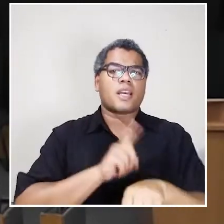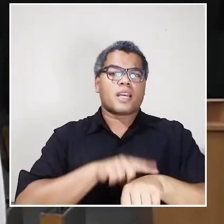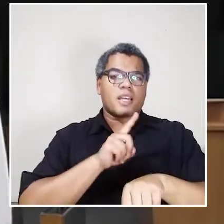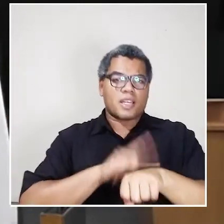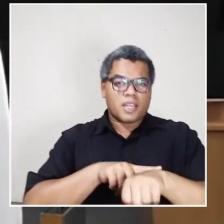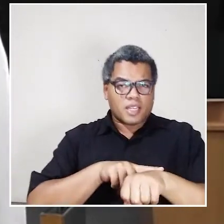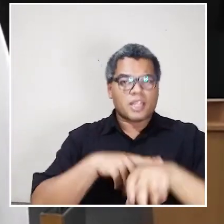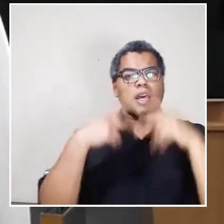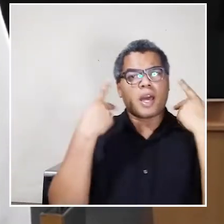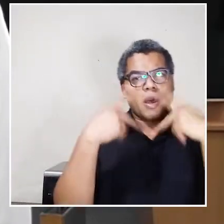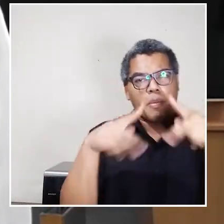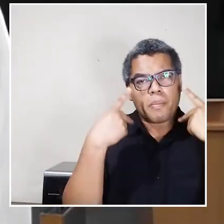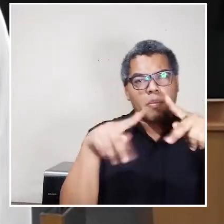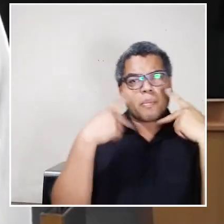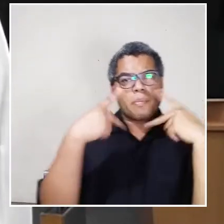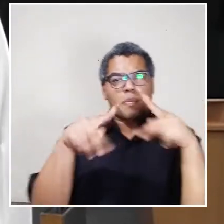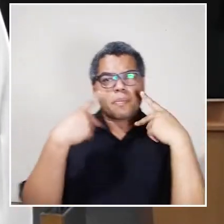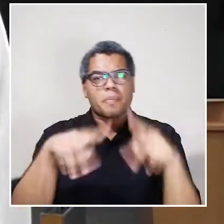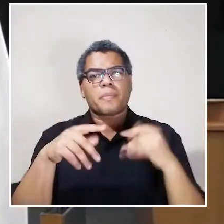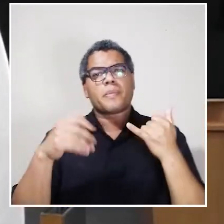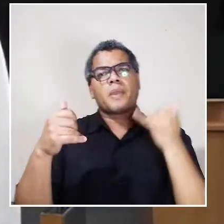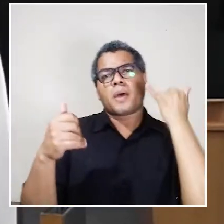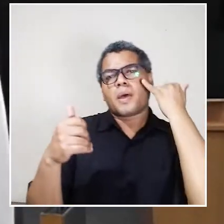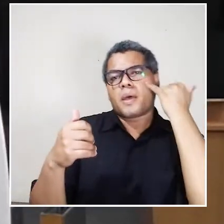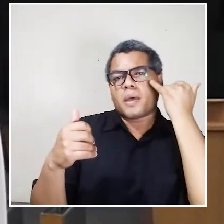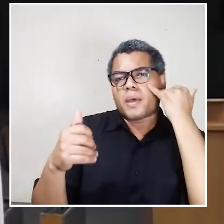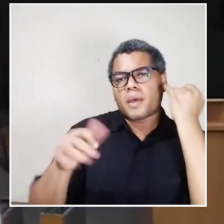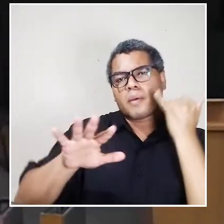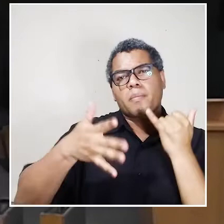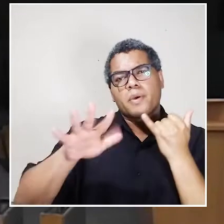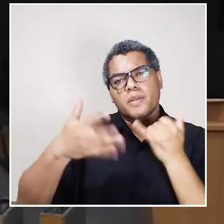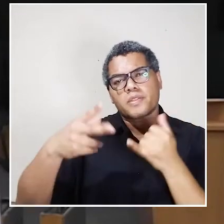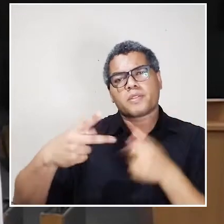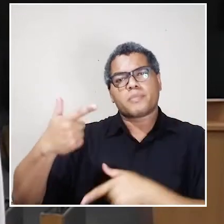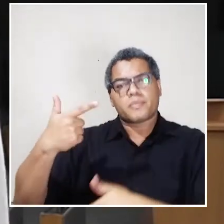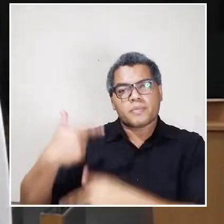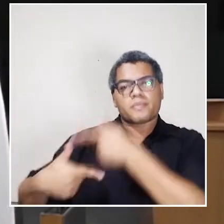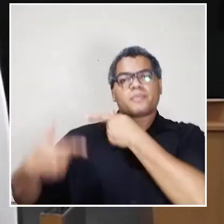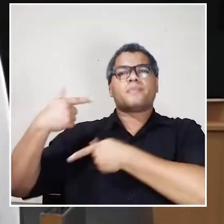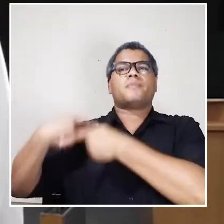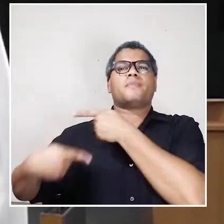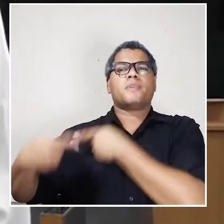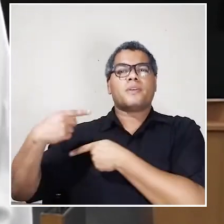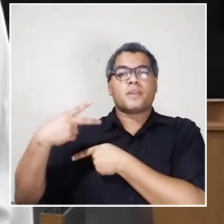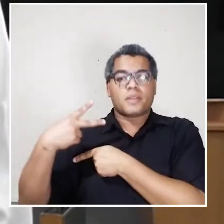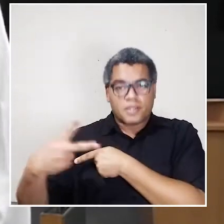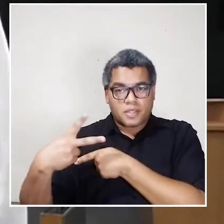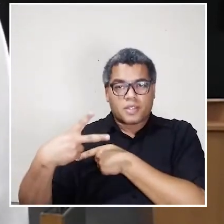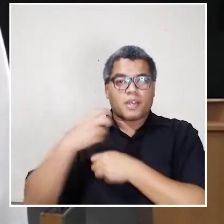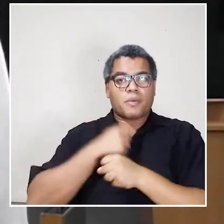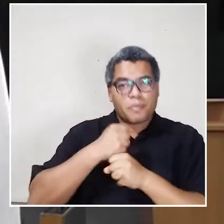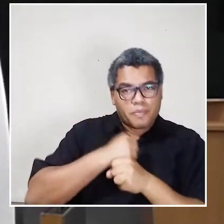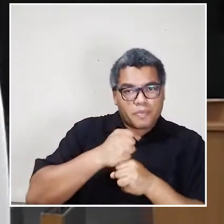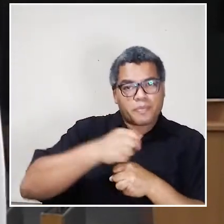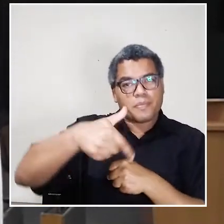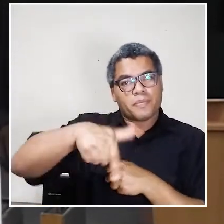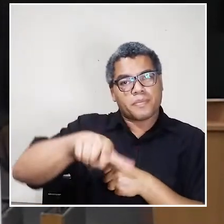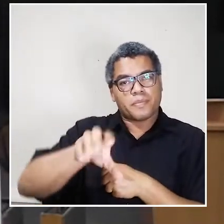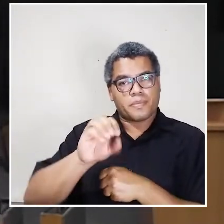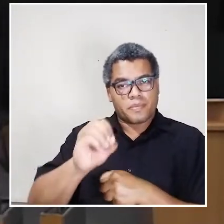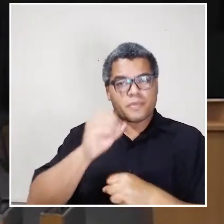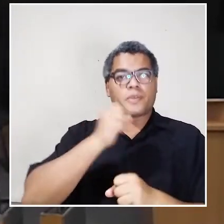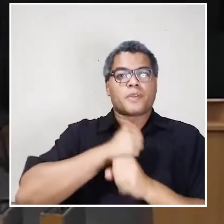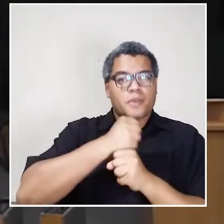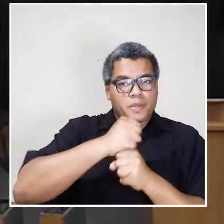aquele tempo profetizado por Jeremias, umas 2 gerações antes, em que Israel ficaria 70 anos no